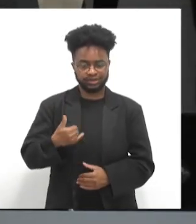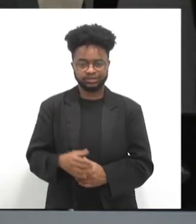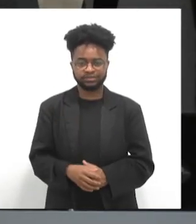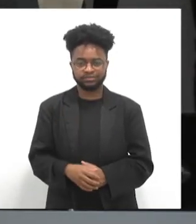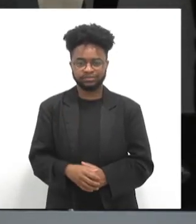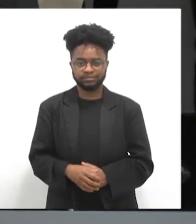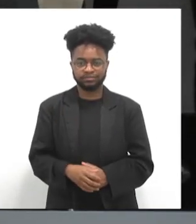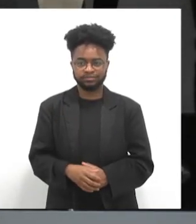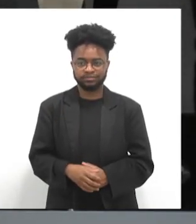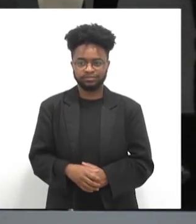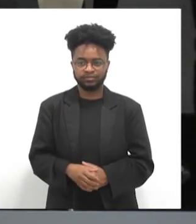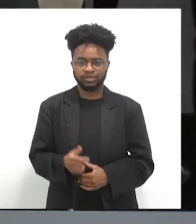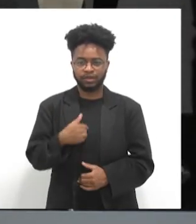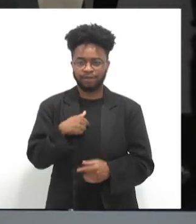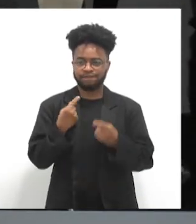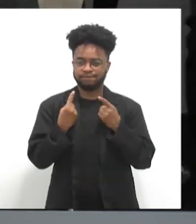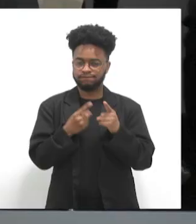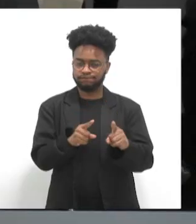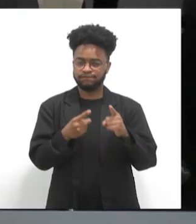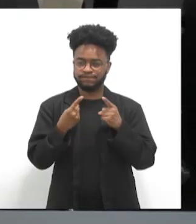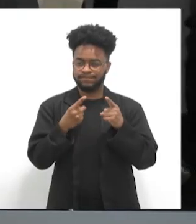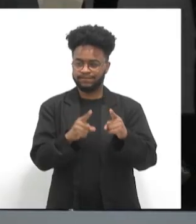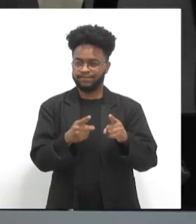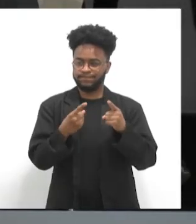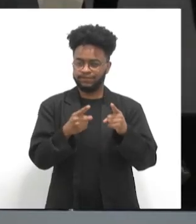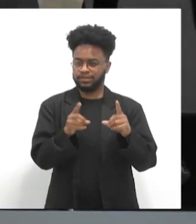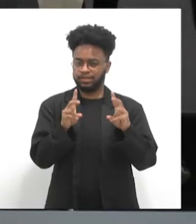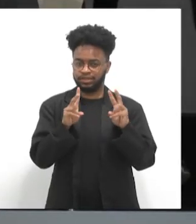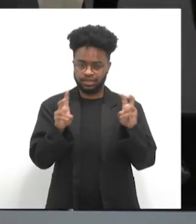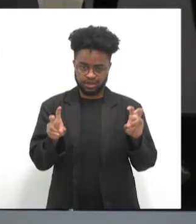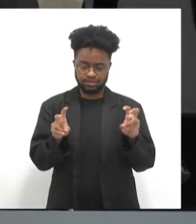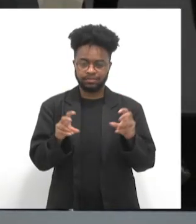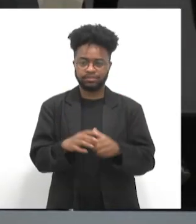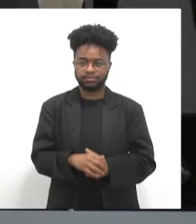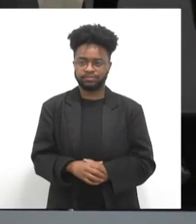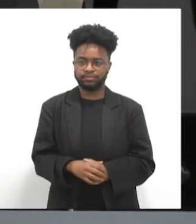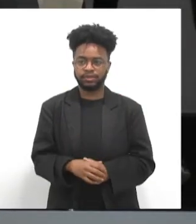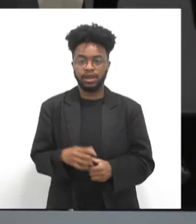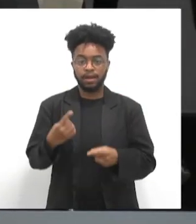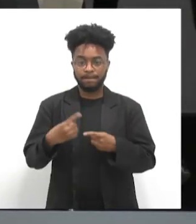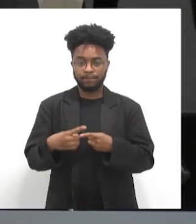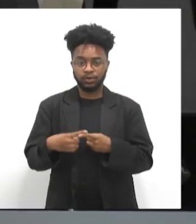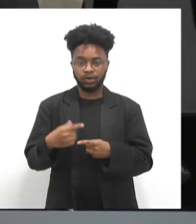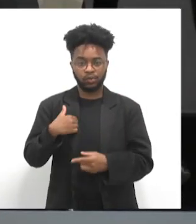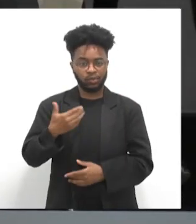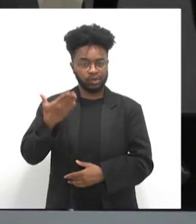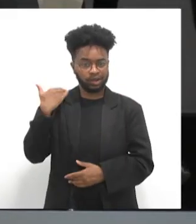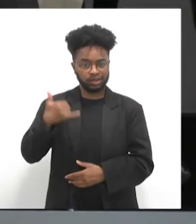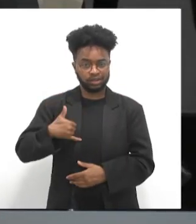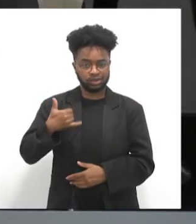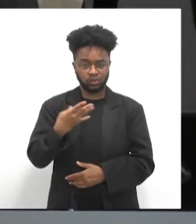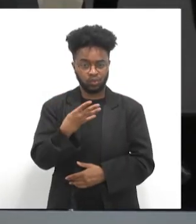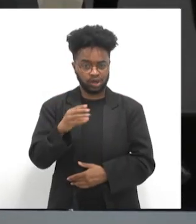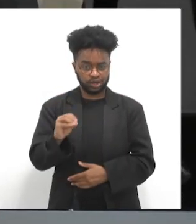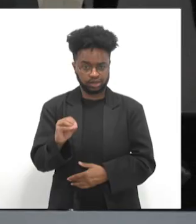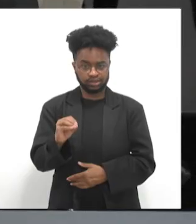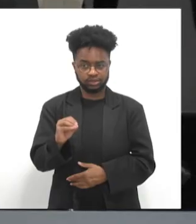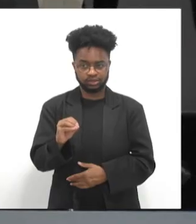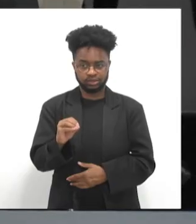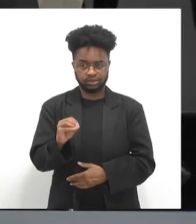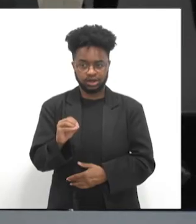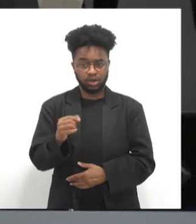Eu tenho uma implicância com esse tema, porque quando eu tinha 40, eu vou